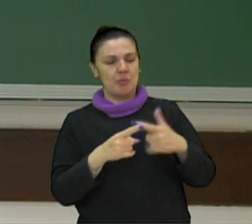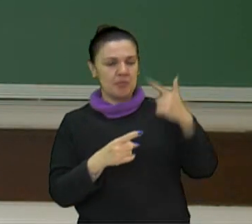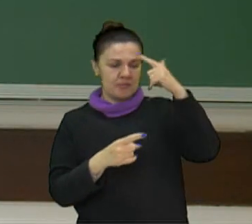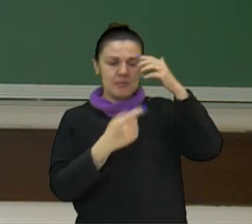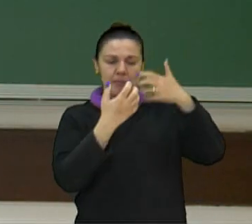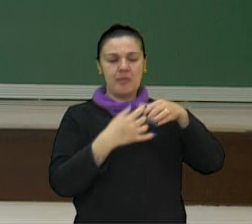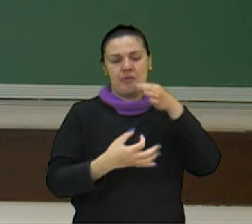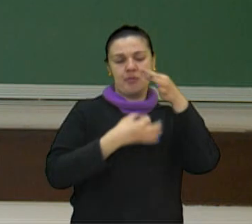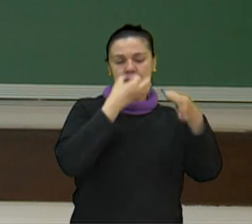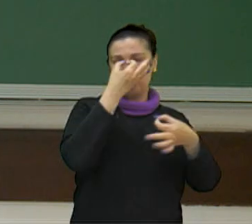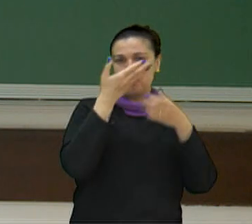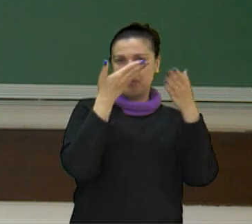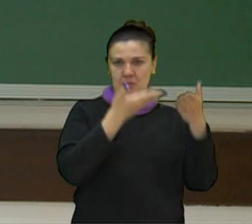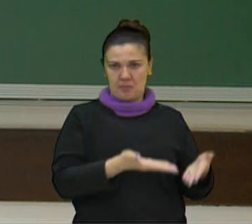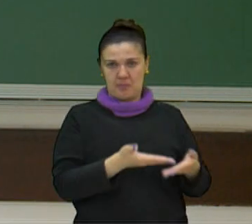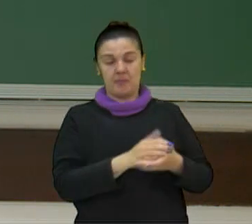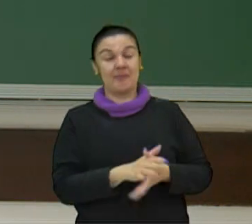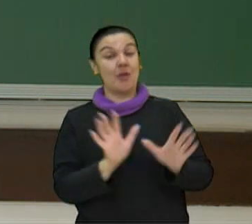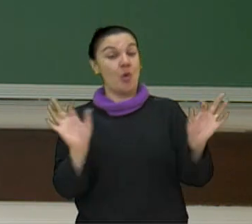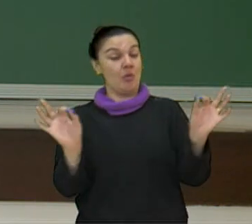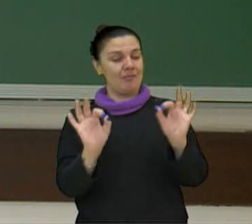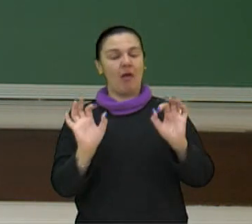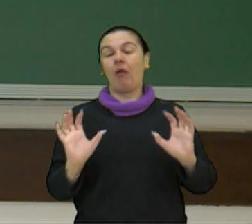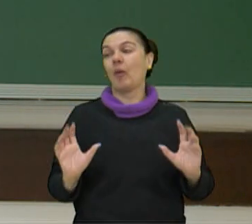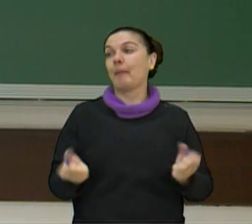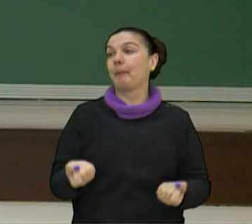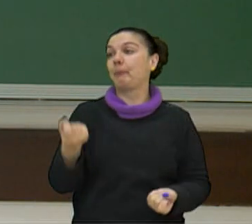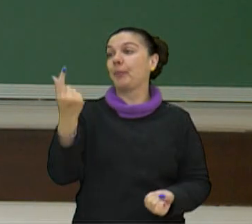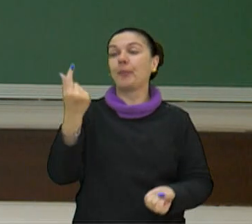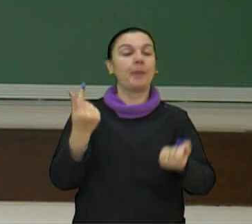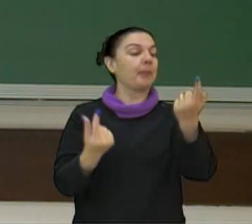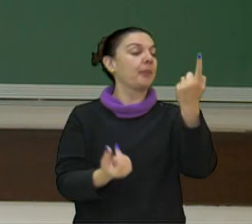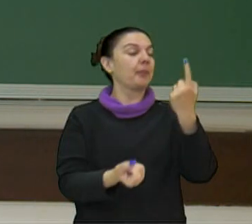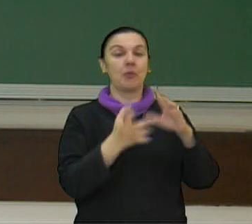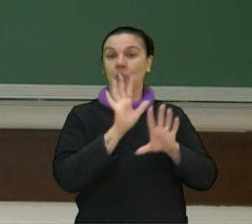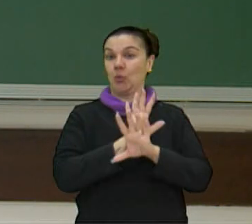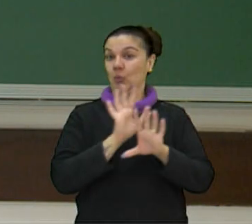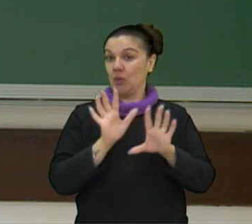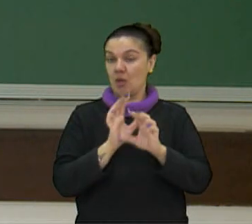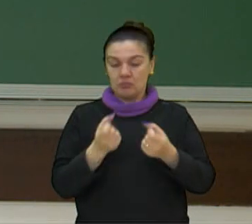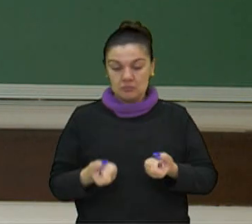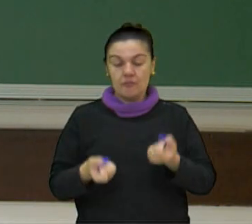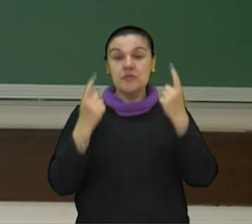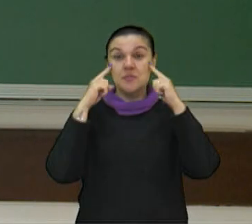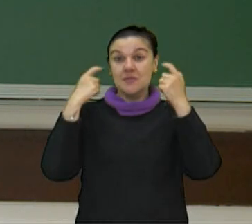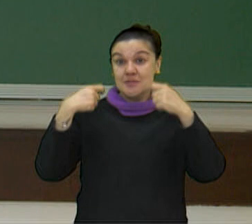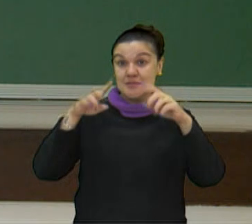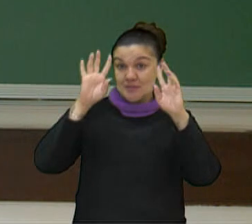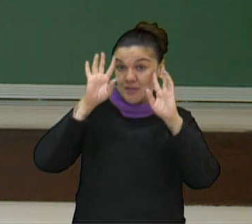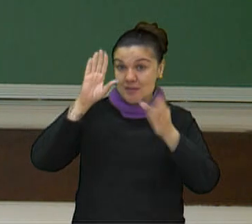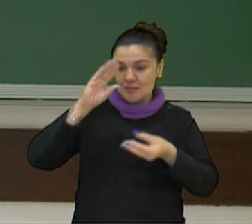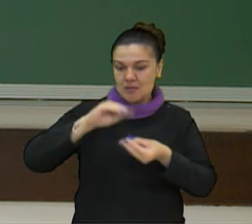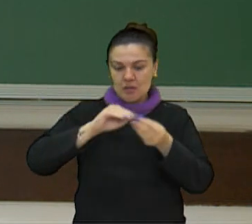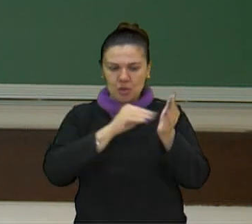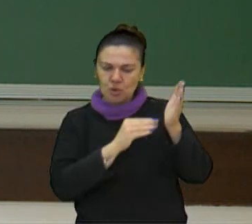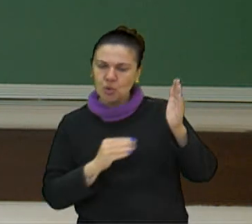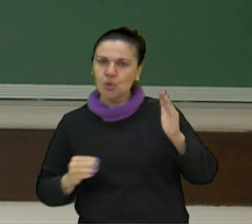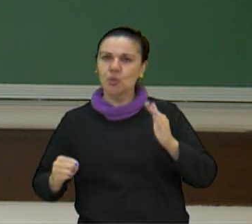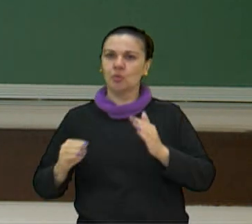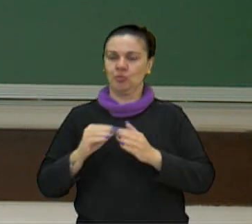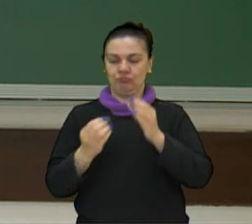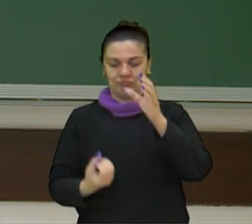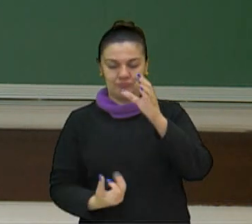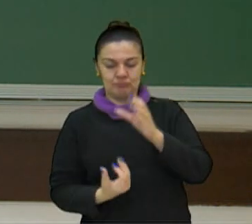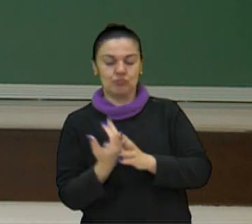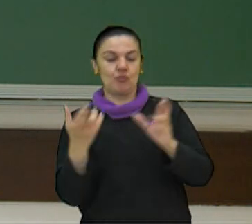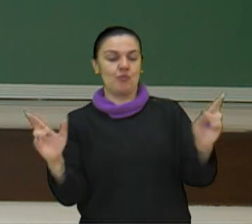pensa da forma que você pensa. Nada é por acaso. Então você precisa entender, de acordo com Spinoza, que todas as coisas existem